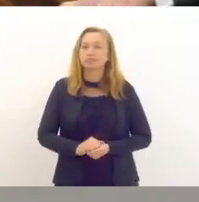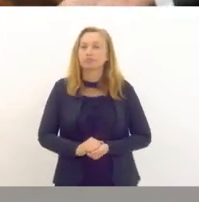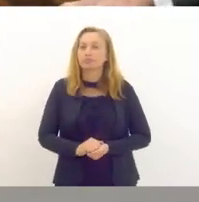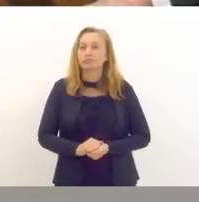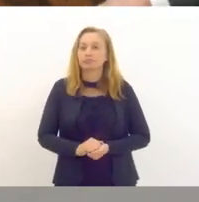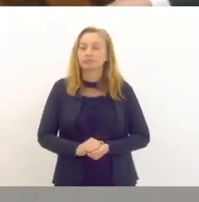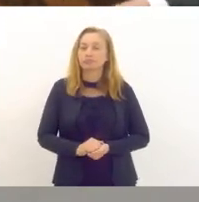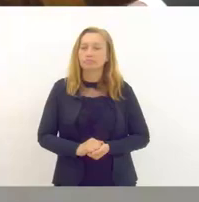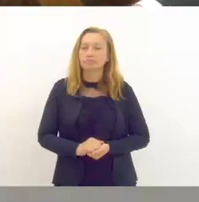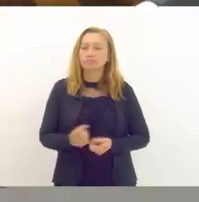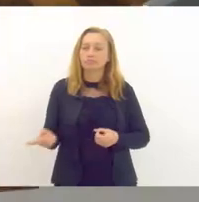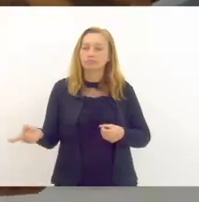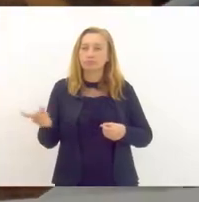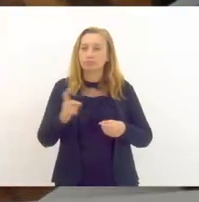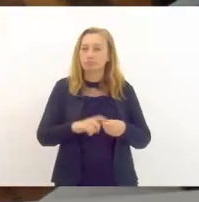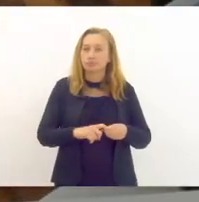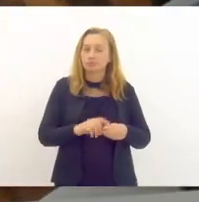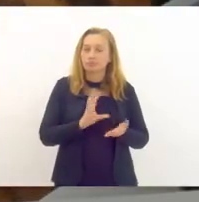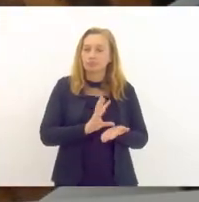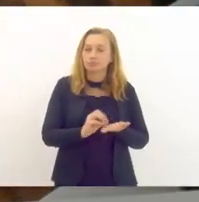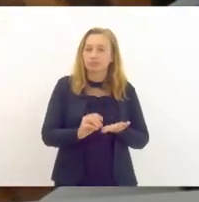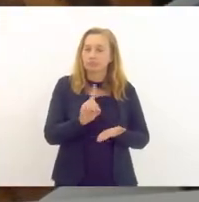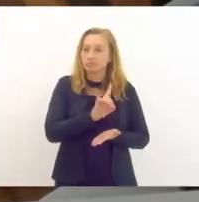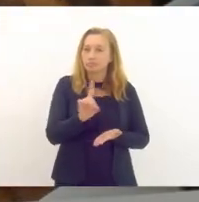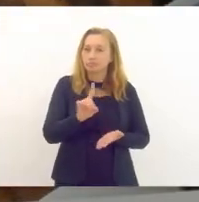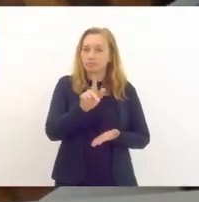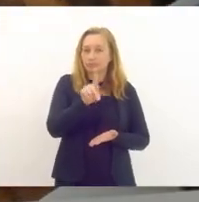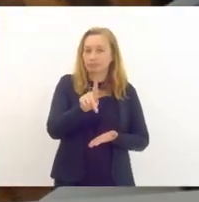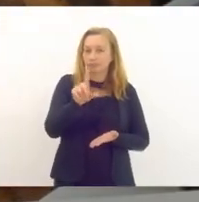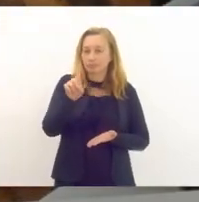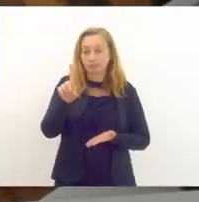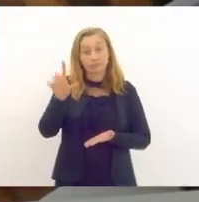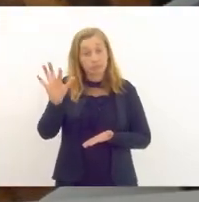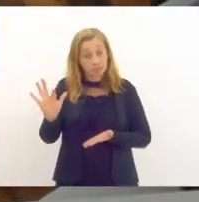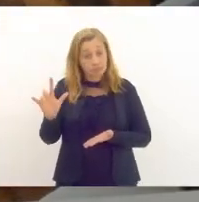retornar à pauta não o pdl retornar